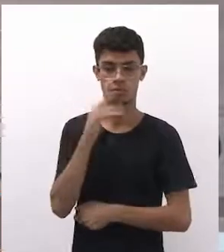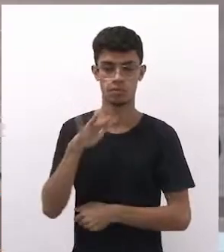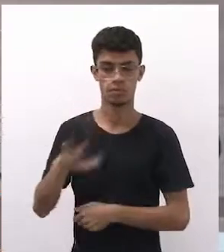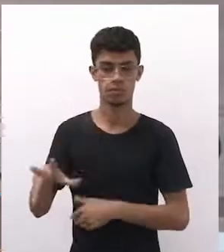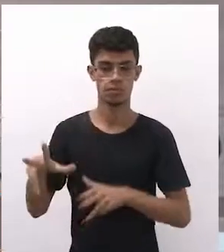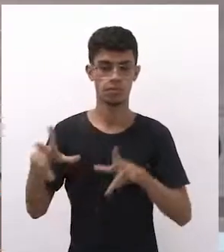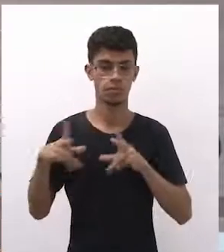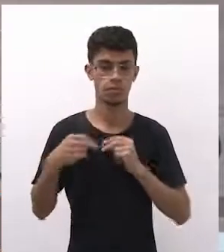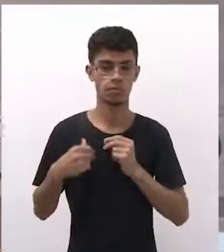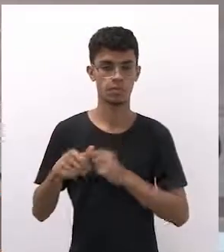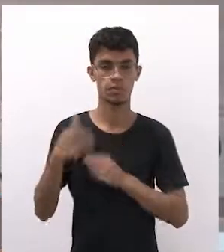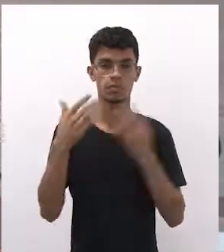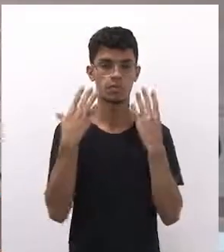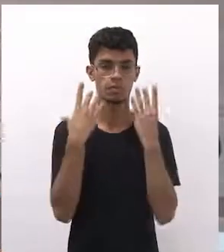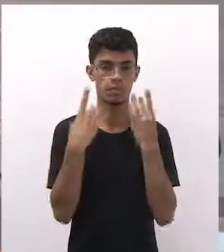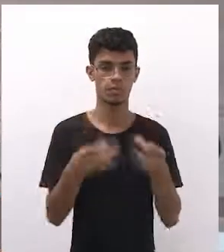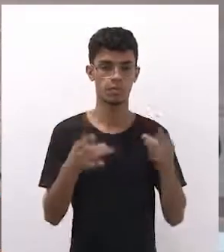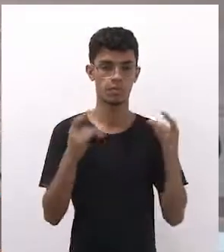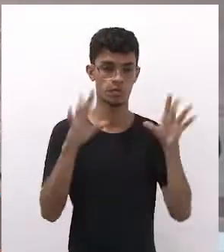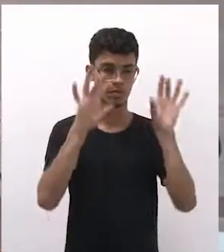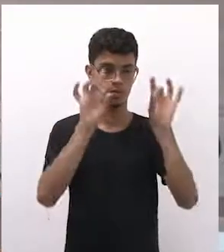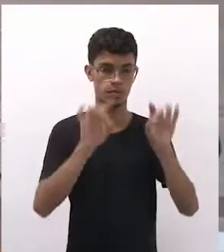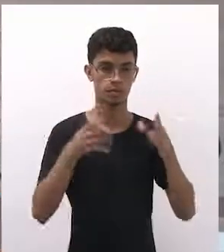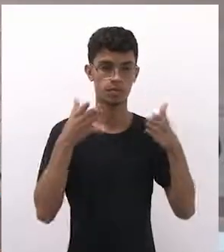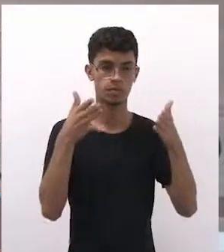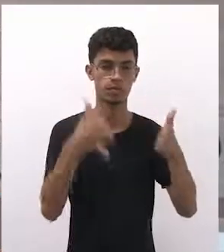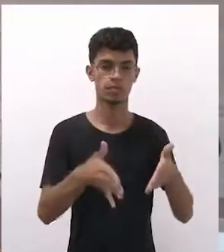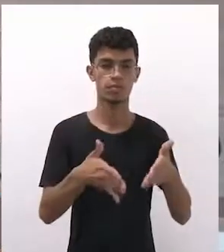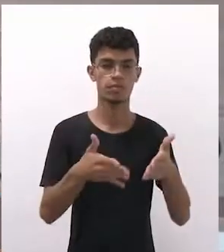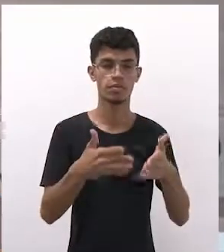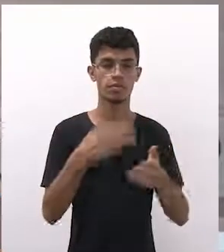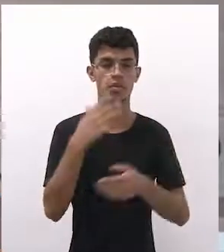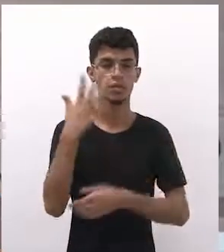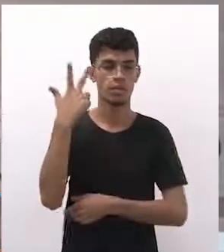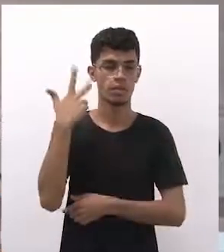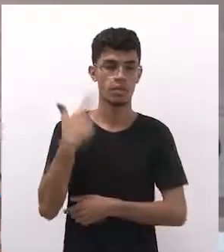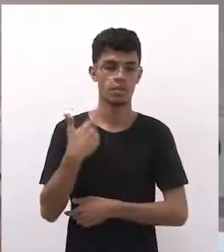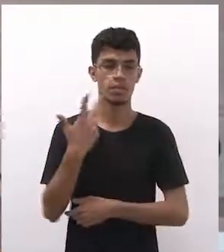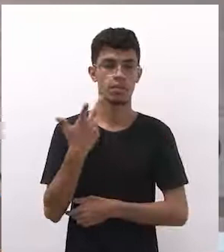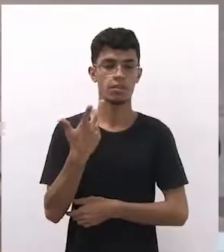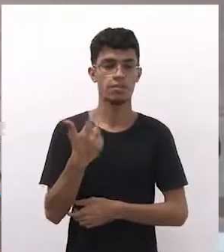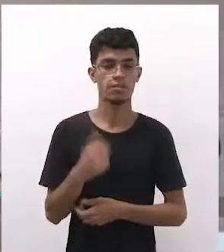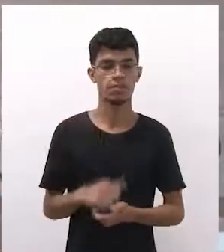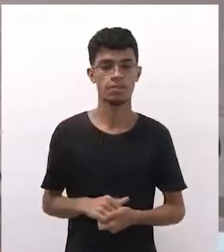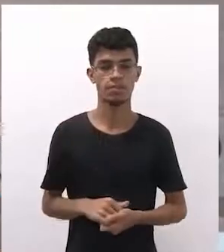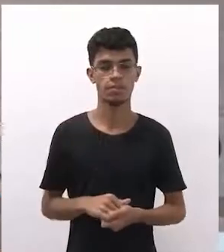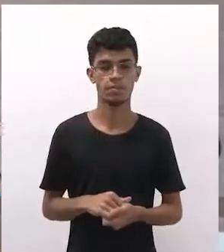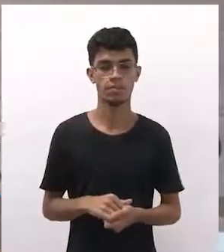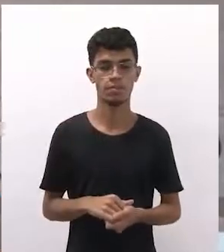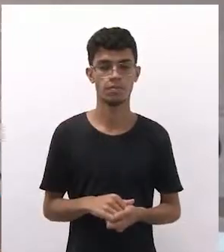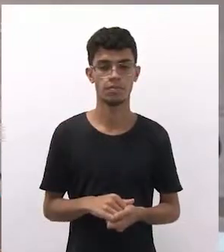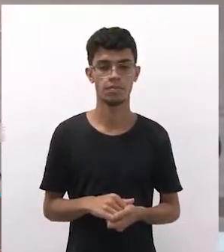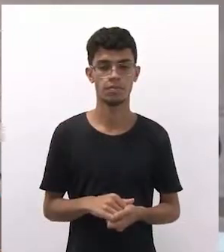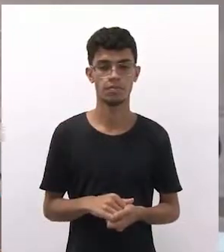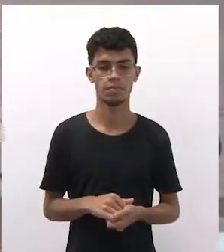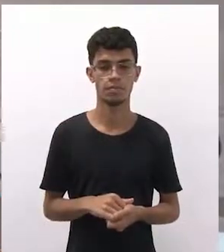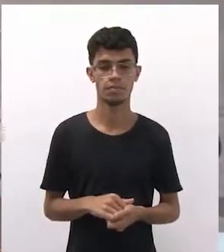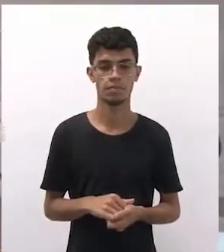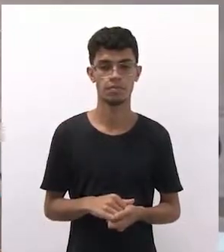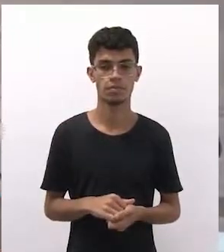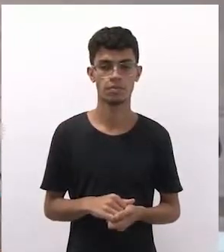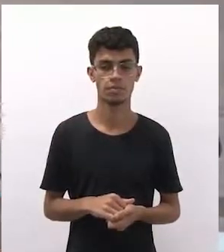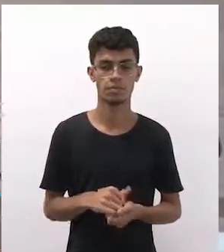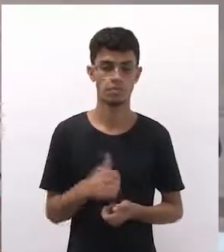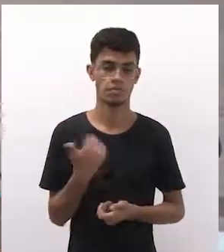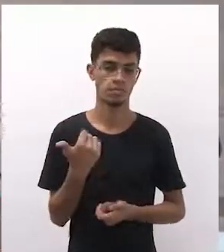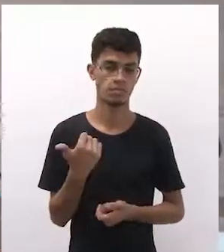uma atenção especial, por serem formas extremamente naturalizadas e invisibilizadas também, a gente acha que tudo bem,